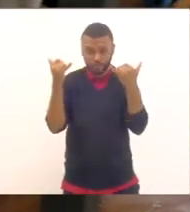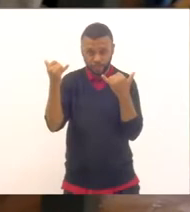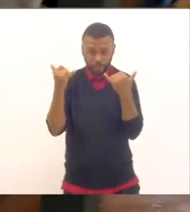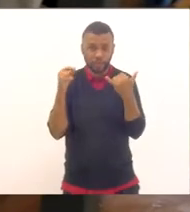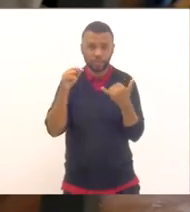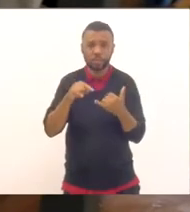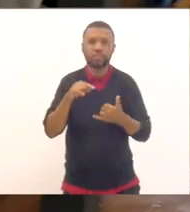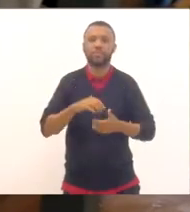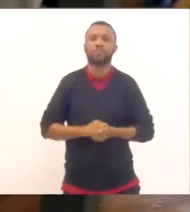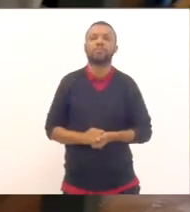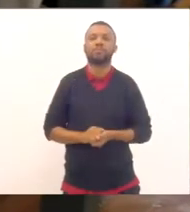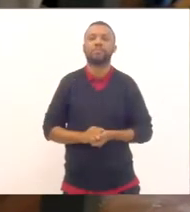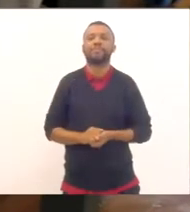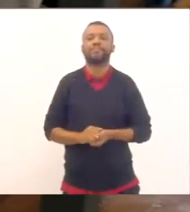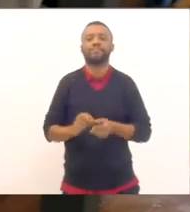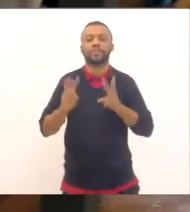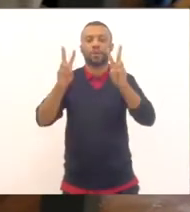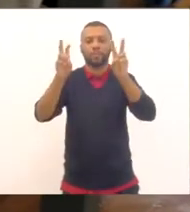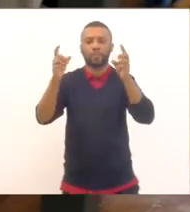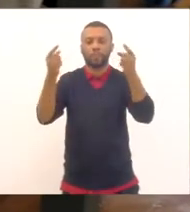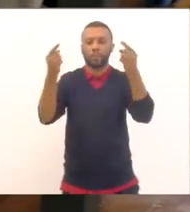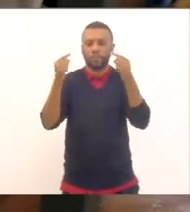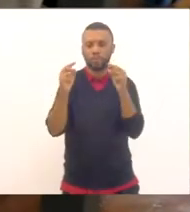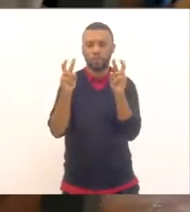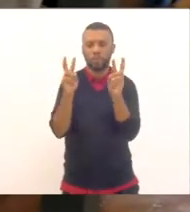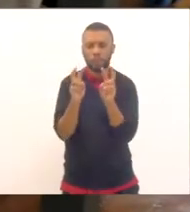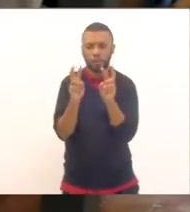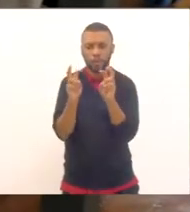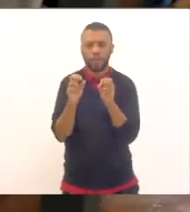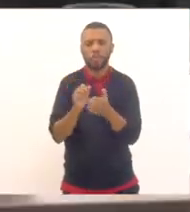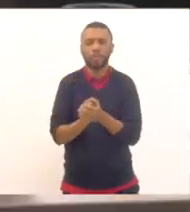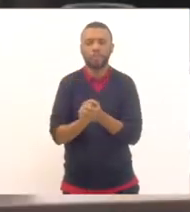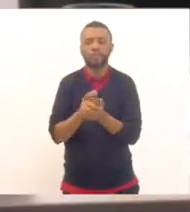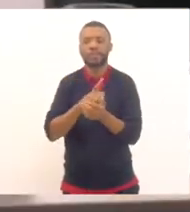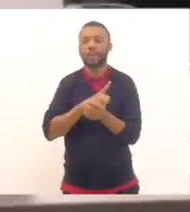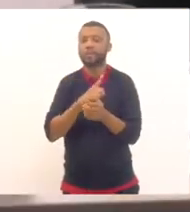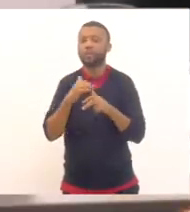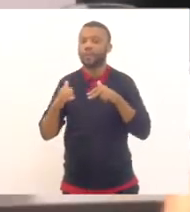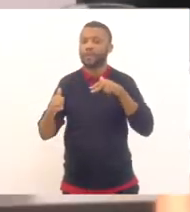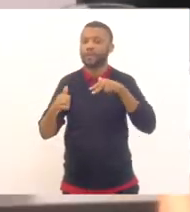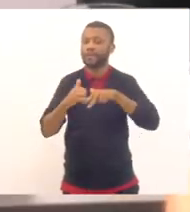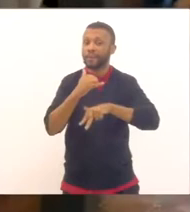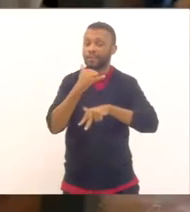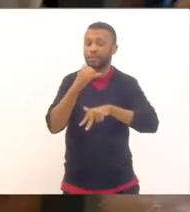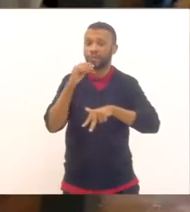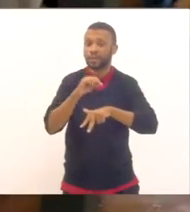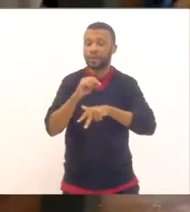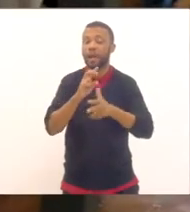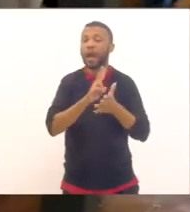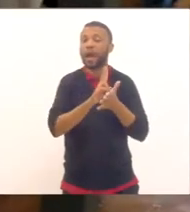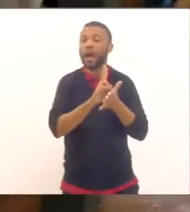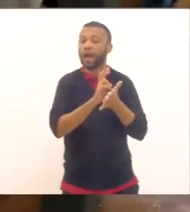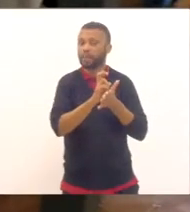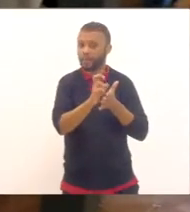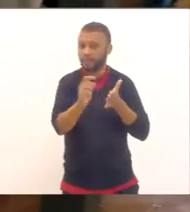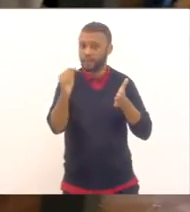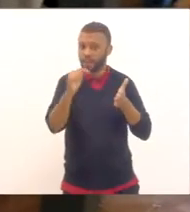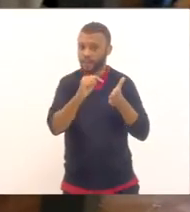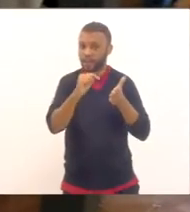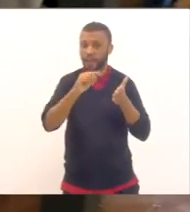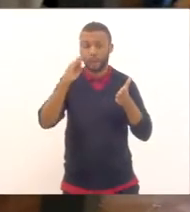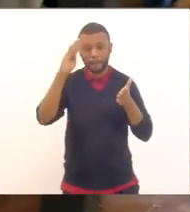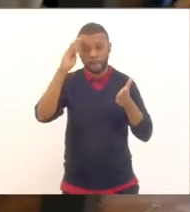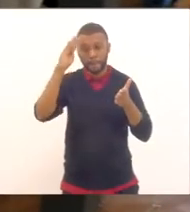é a o subtítulo curto a tendo como vítima a concessionária de serviço público Além